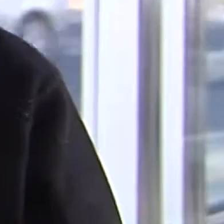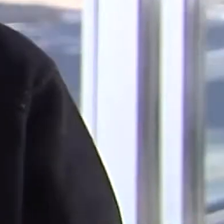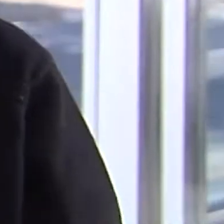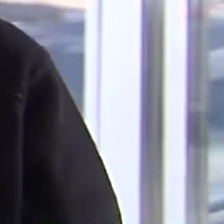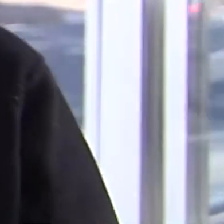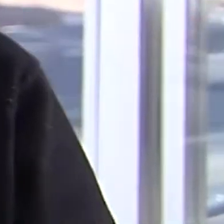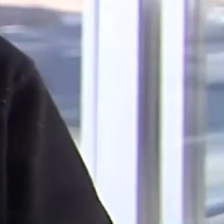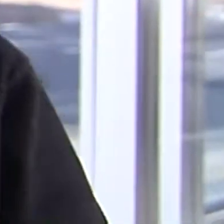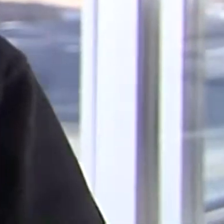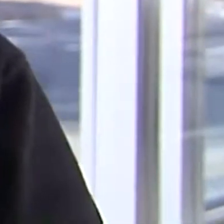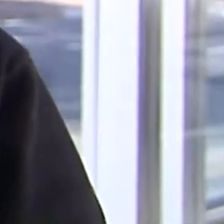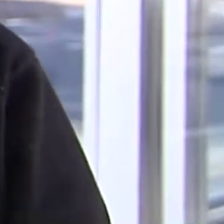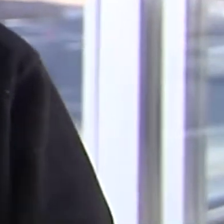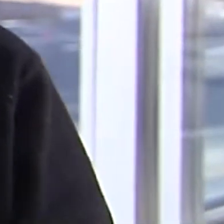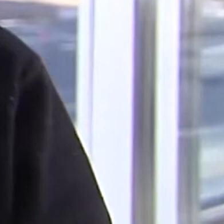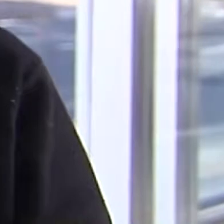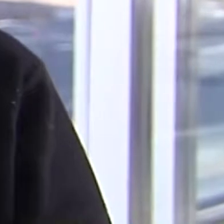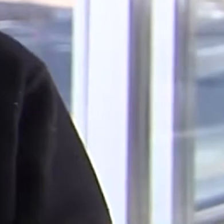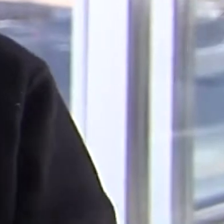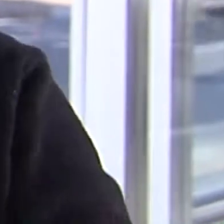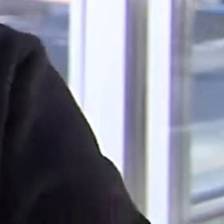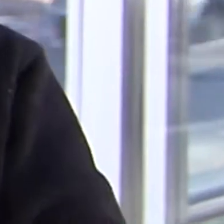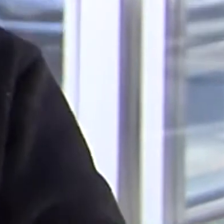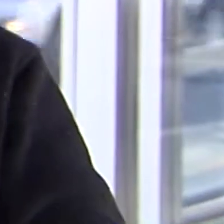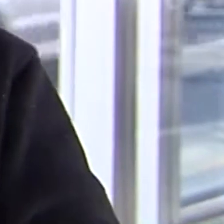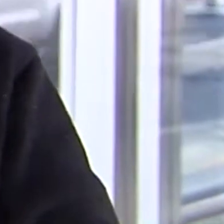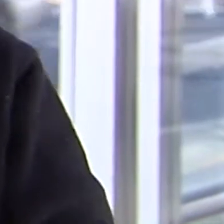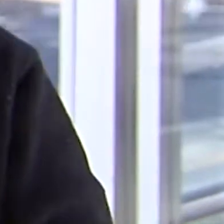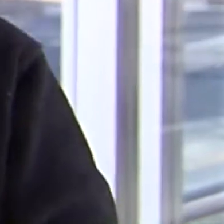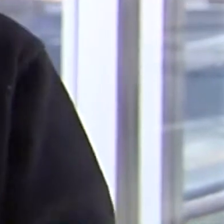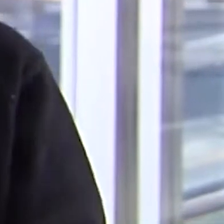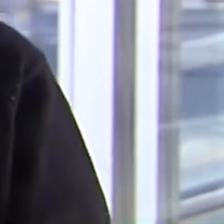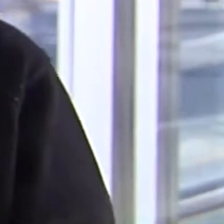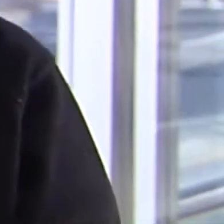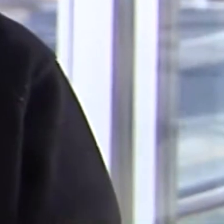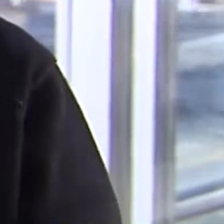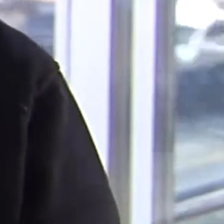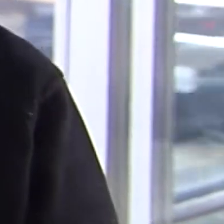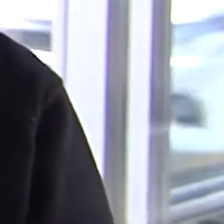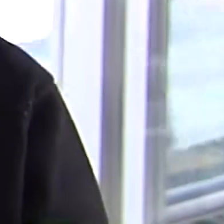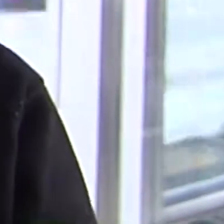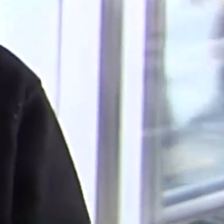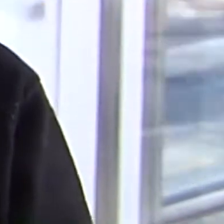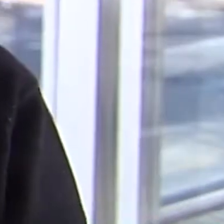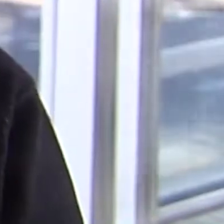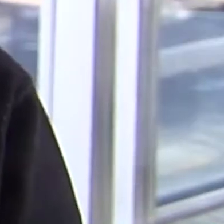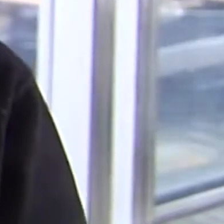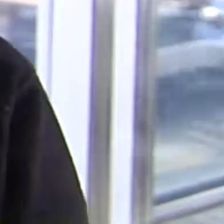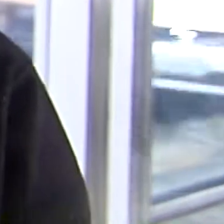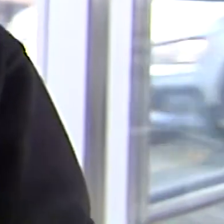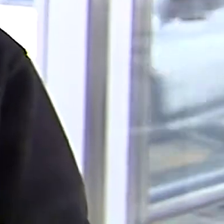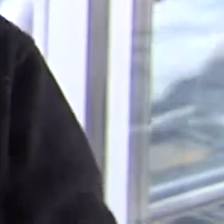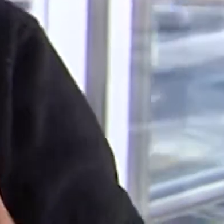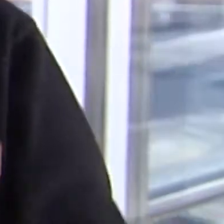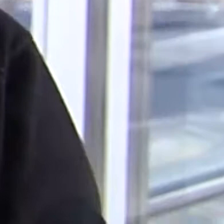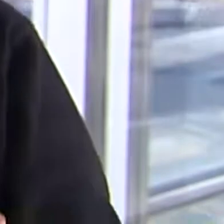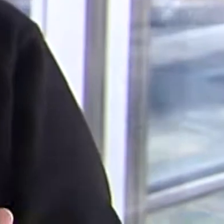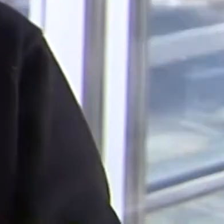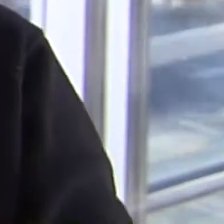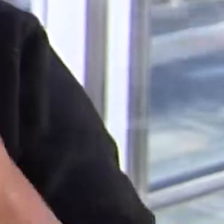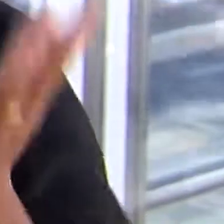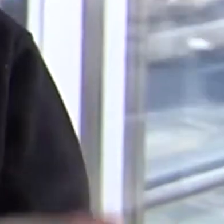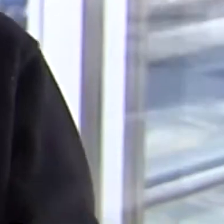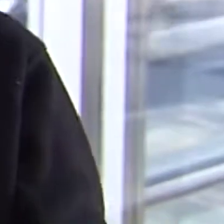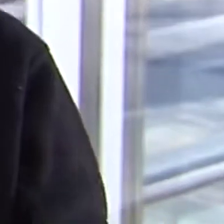população. Elas não têm muito cuidado com o nosso patrimônio. Aí o que acontece? Eles têm que fazer reajuste de alguma forma. Eu acho